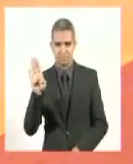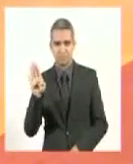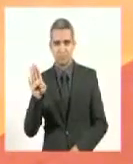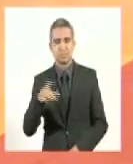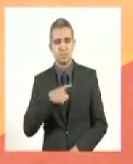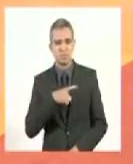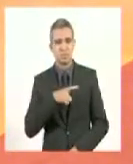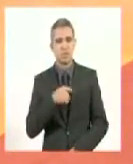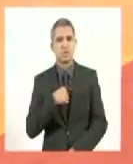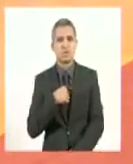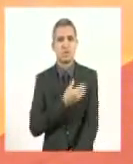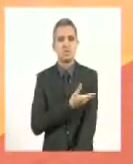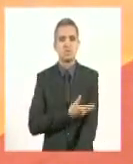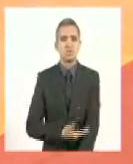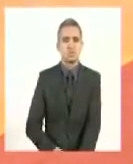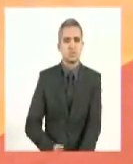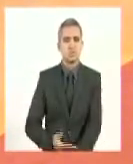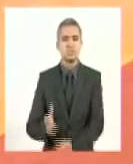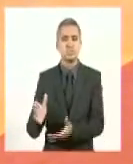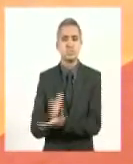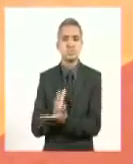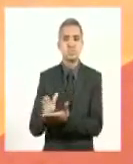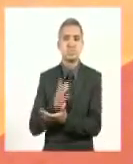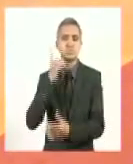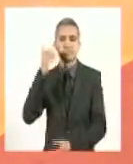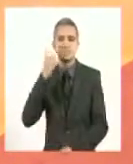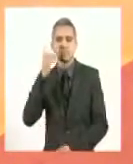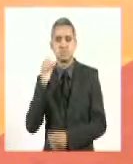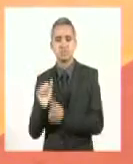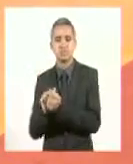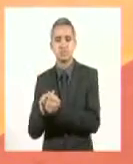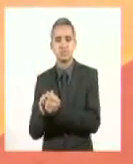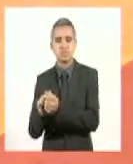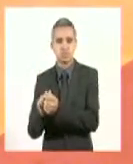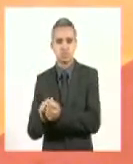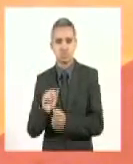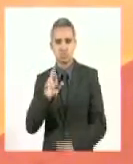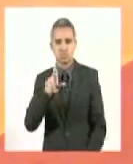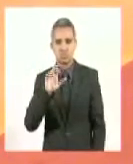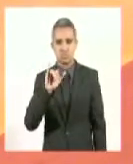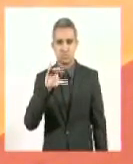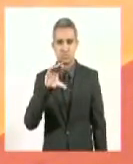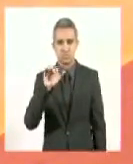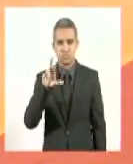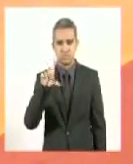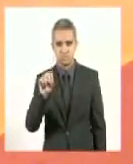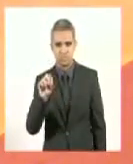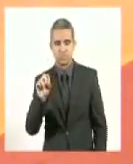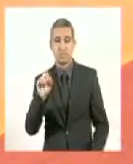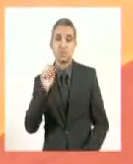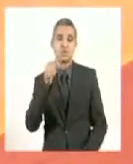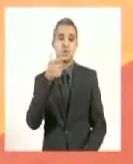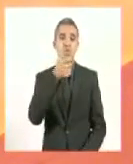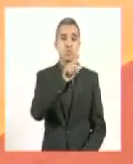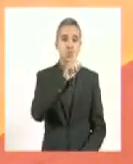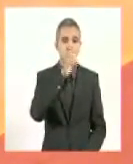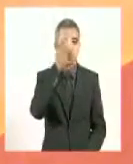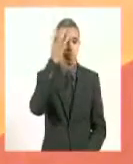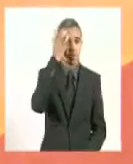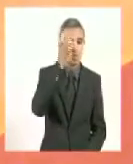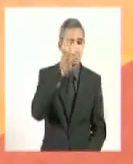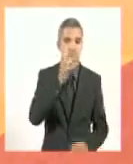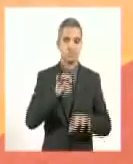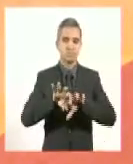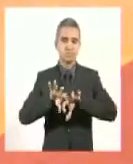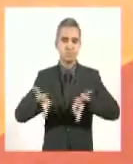casa, um dia ao lado do Ricardo Murat, outro dia não estando ao lado de Ricardo Murat. Mas o que